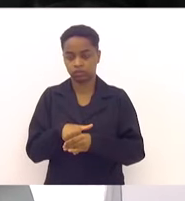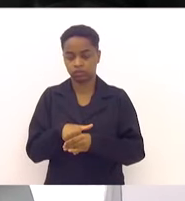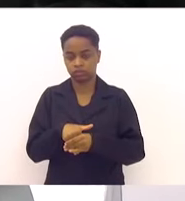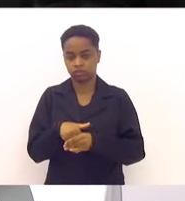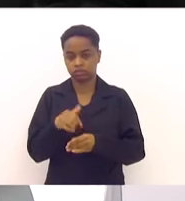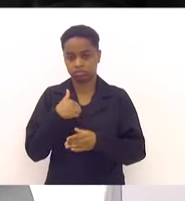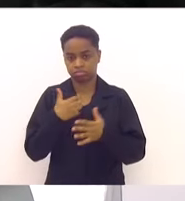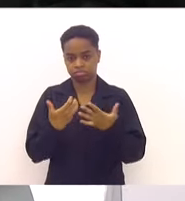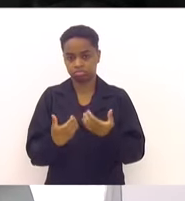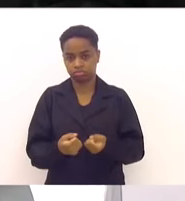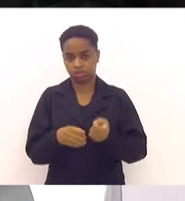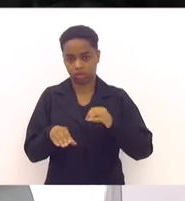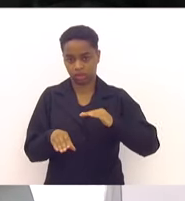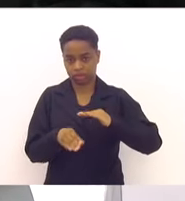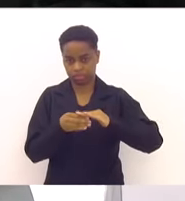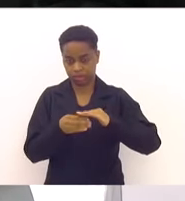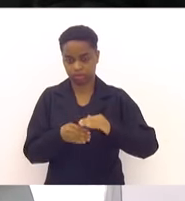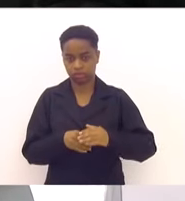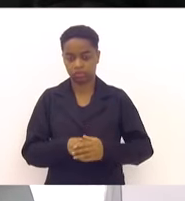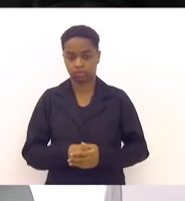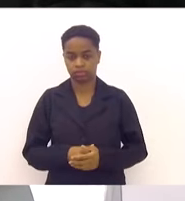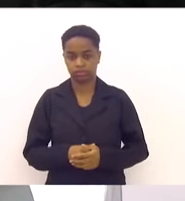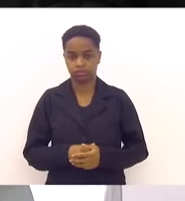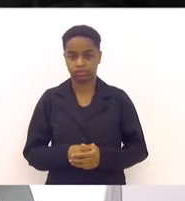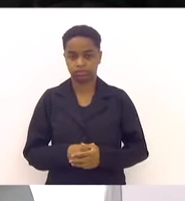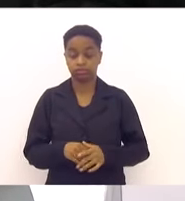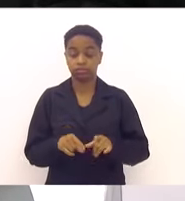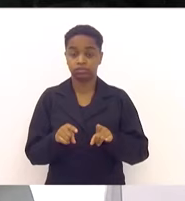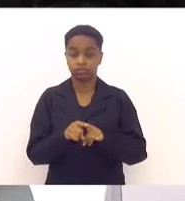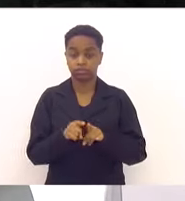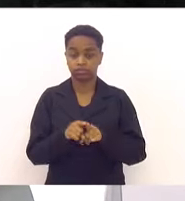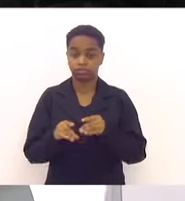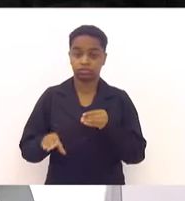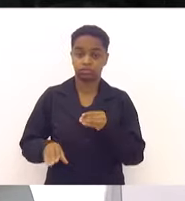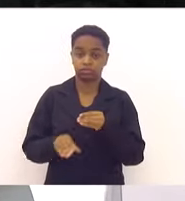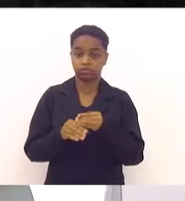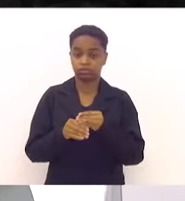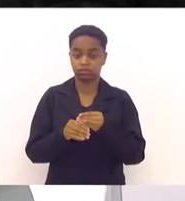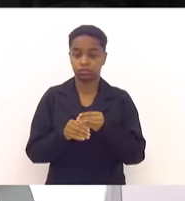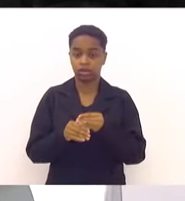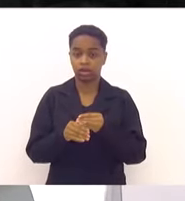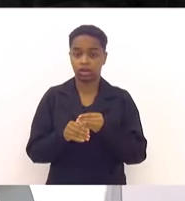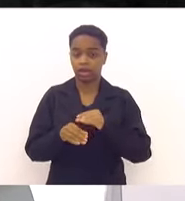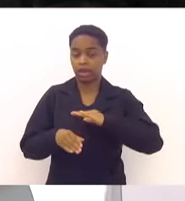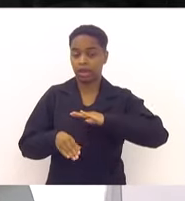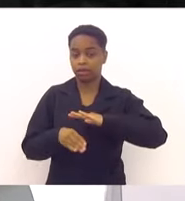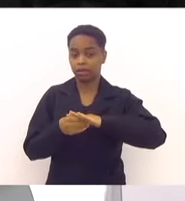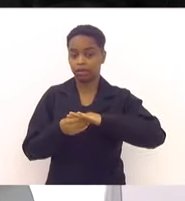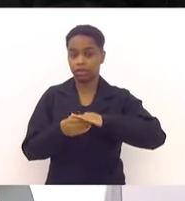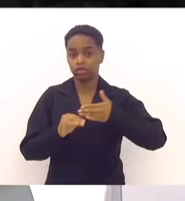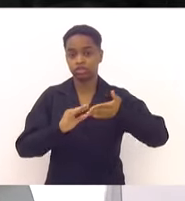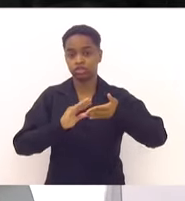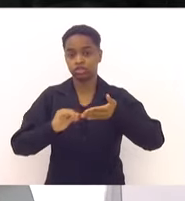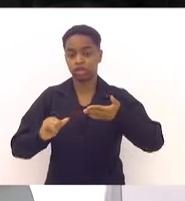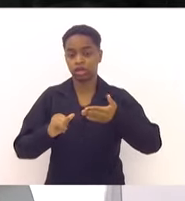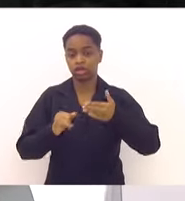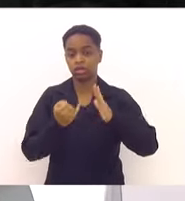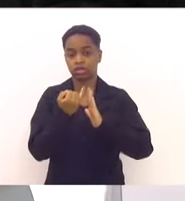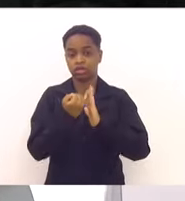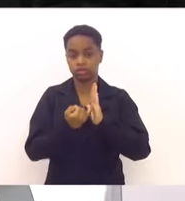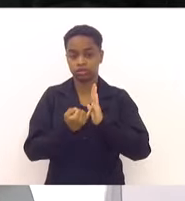acatando as emendas e acrescentando uma emenda supressiva ao inciso